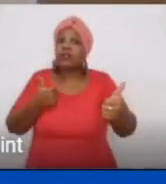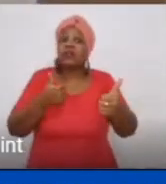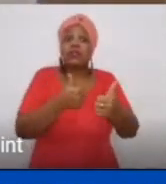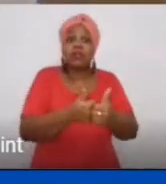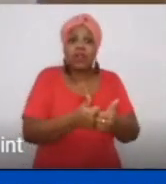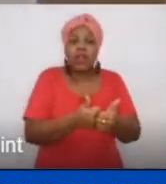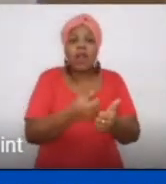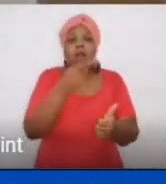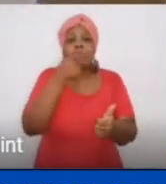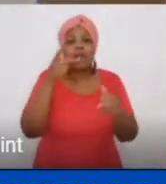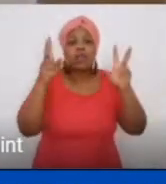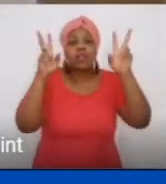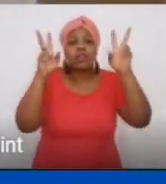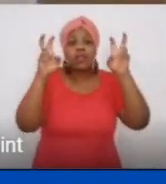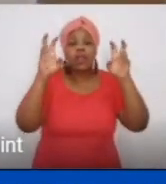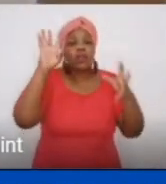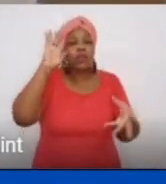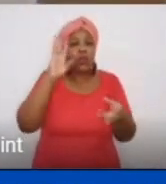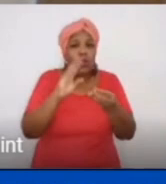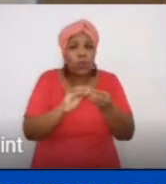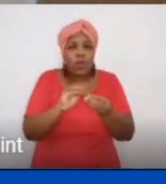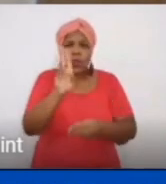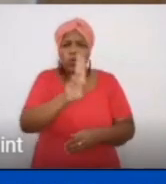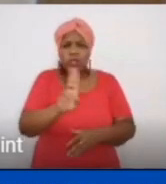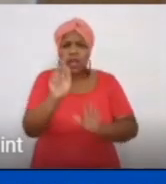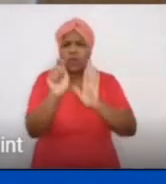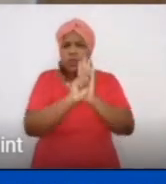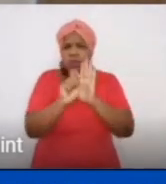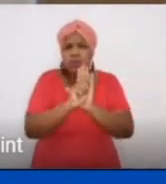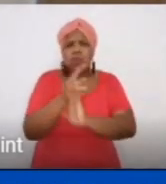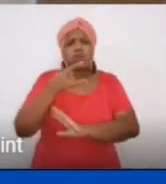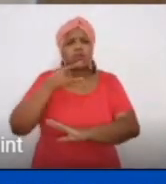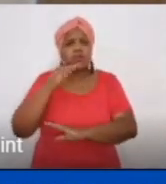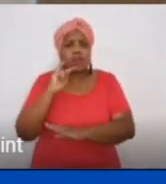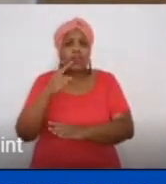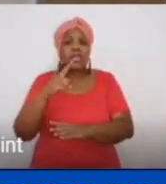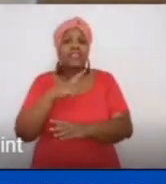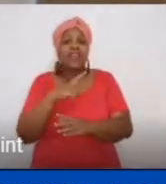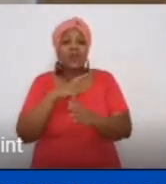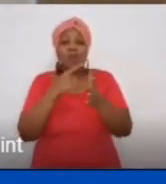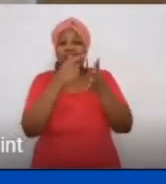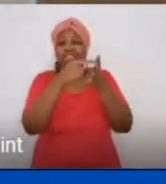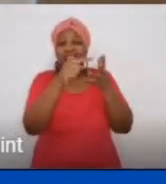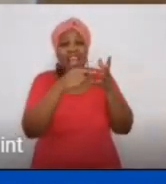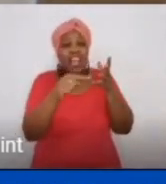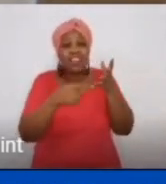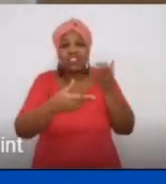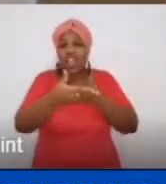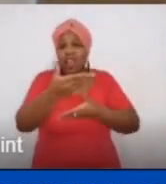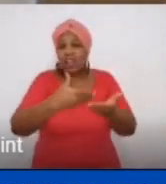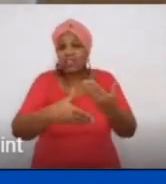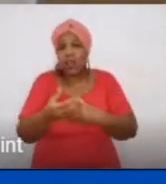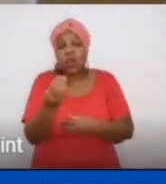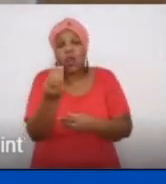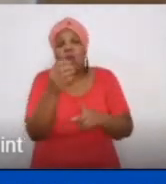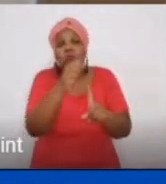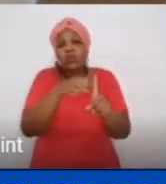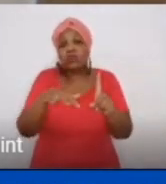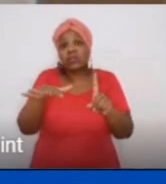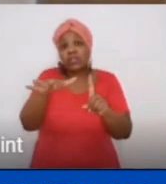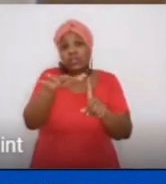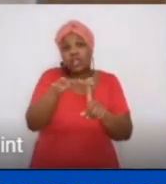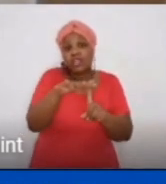questão e compreender que o uso de substância ele tem uma série de relações. Por exemplo, a forma como a sociedade lida